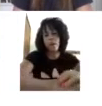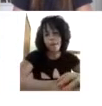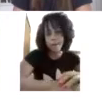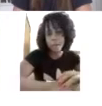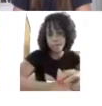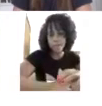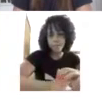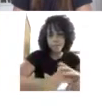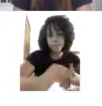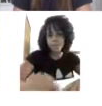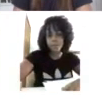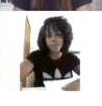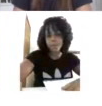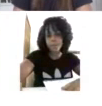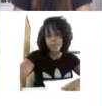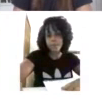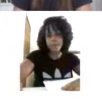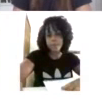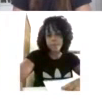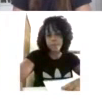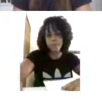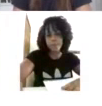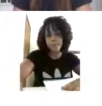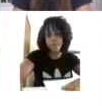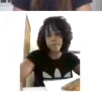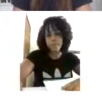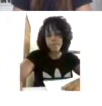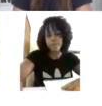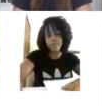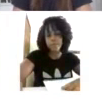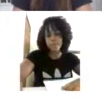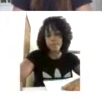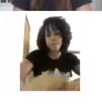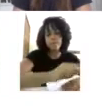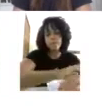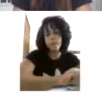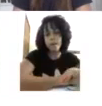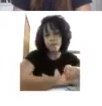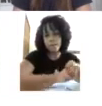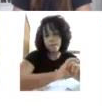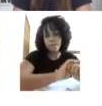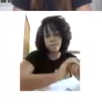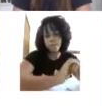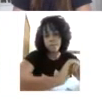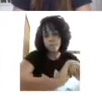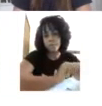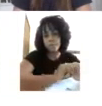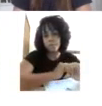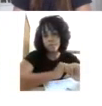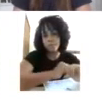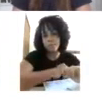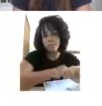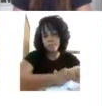atuar principalmente, né, com crianças do primeiro ao quinto ano, essa experiência, né? Nem sempre a gente tem